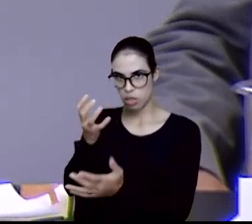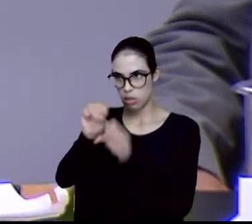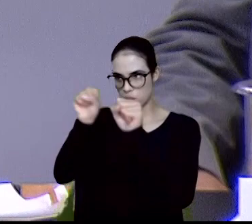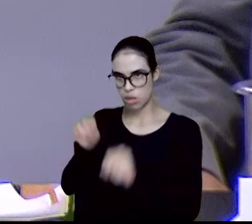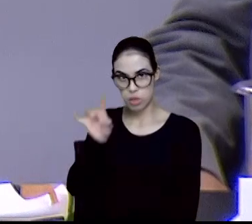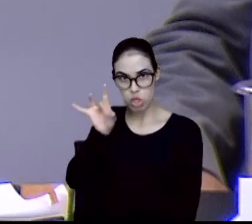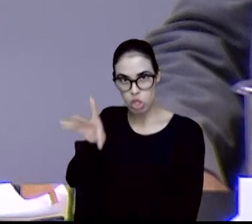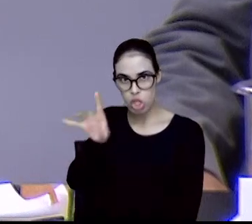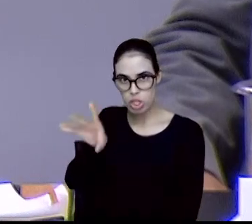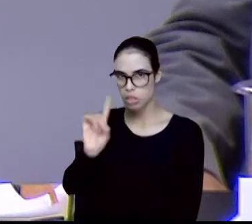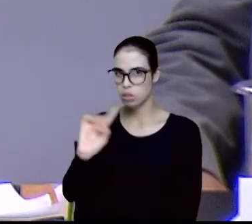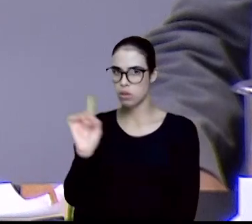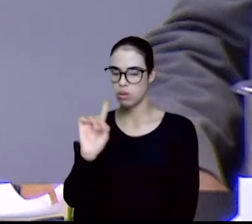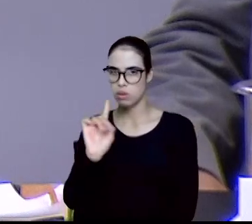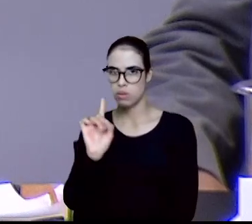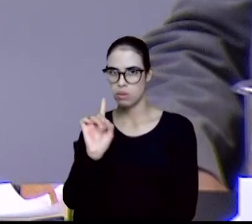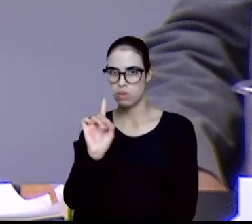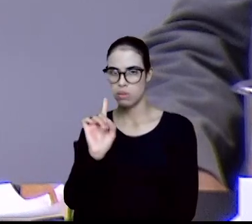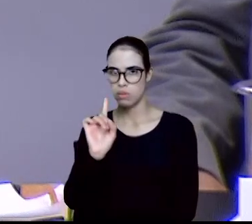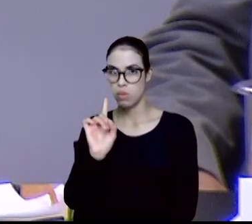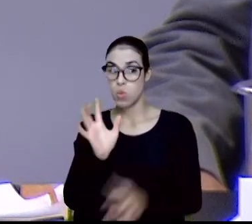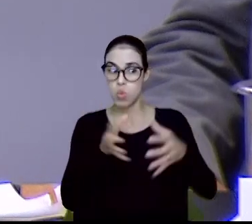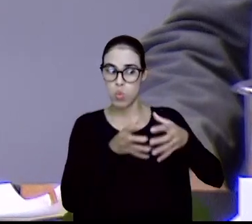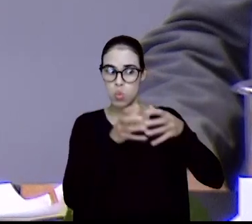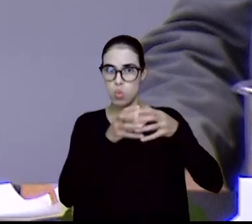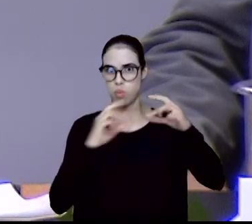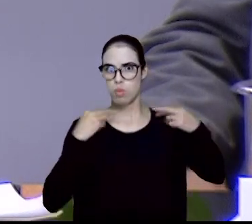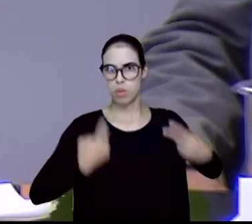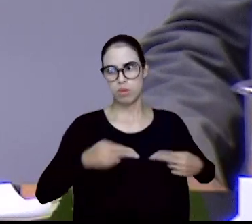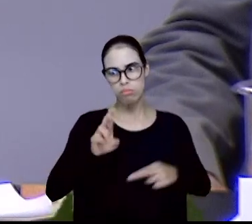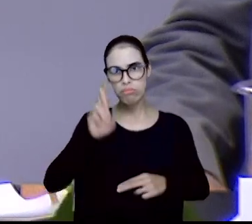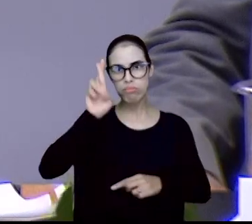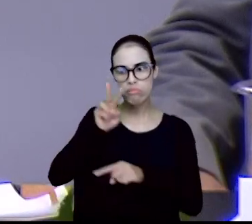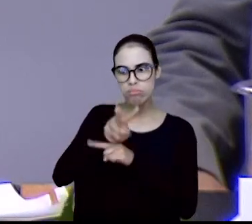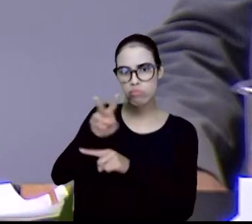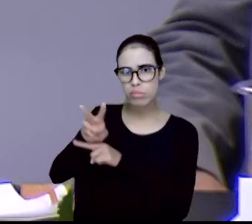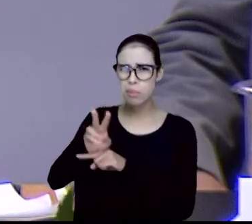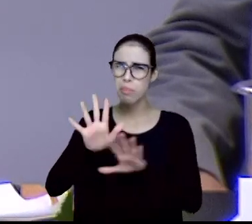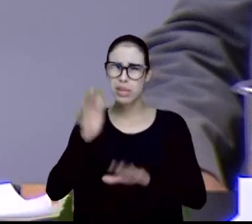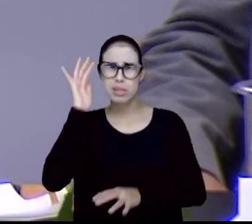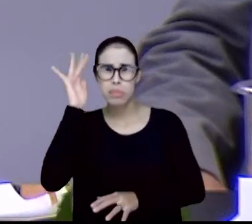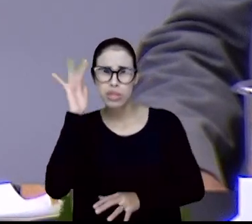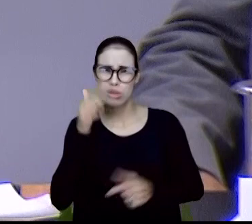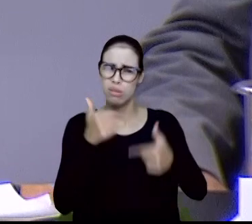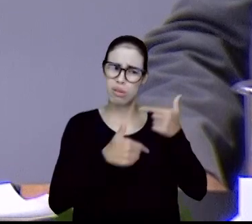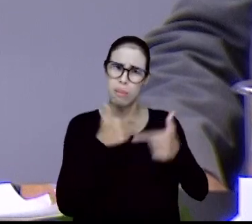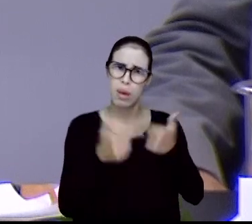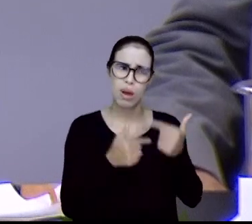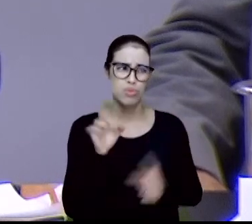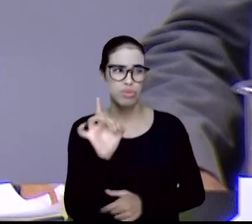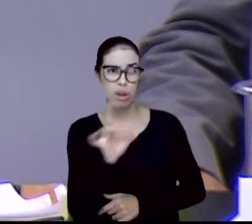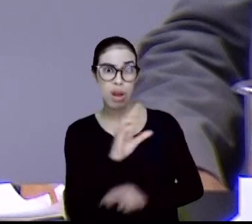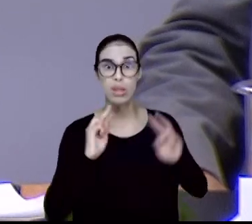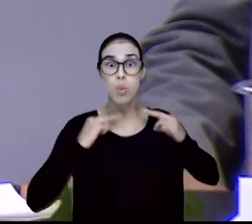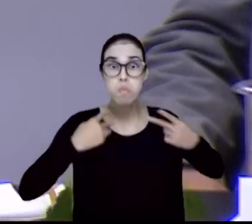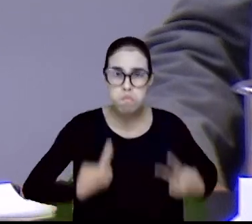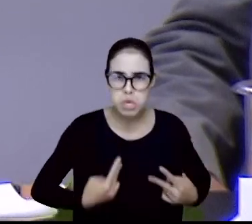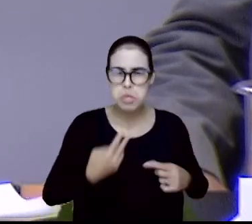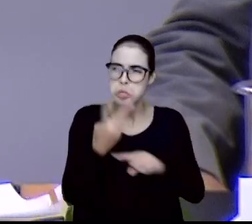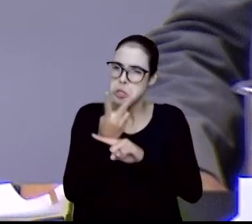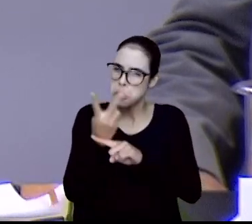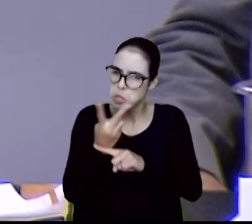imagina a simplificação da vida, em vez de ter que ficar procurando, num processo de 20 volumes, quais são as peças mais importantes, você já poder